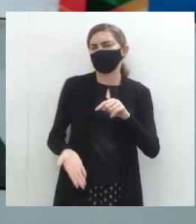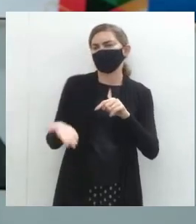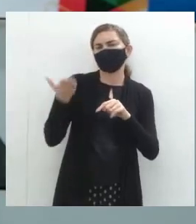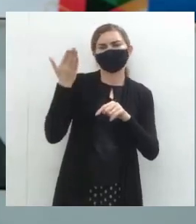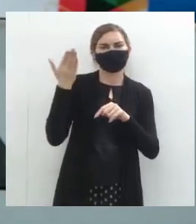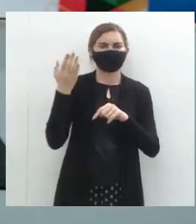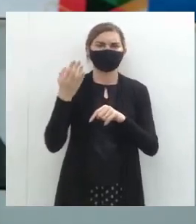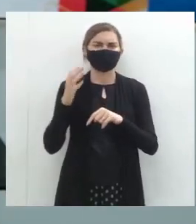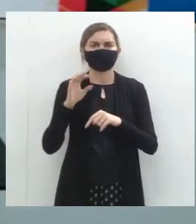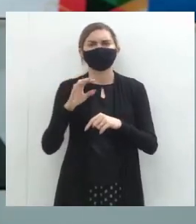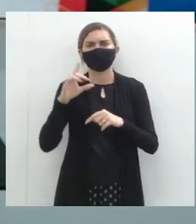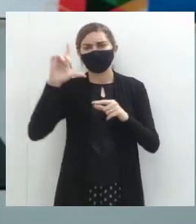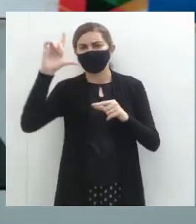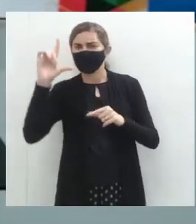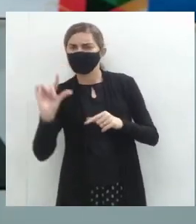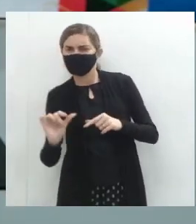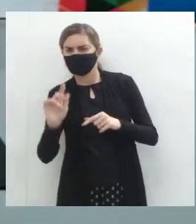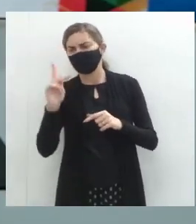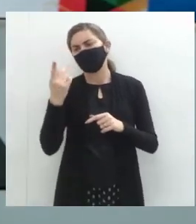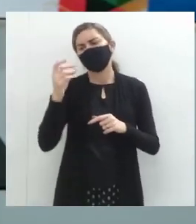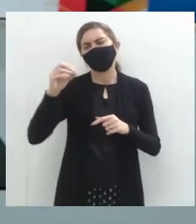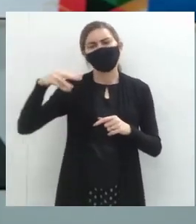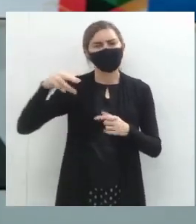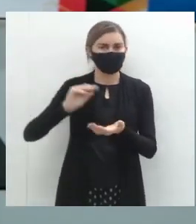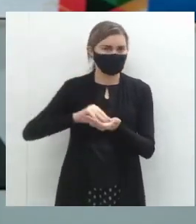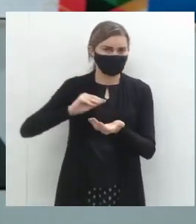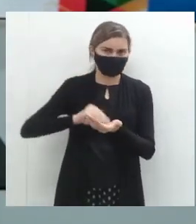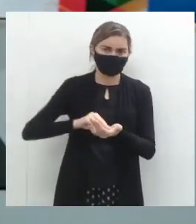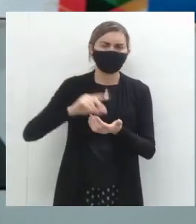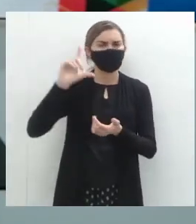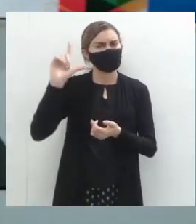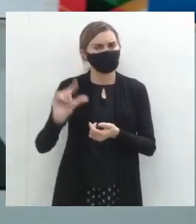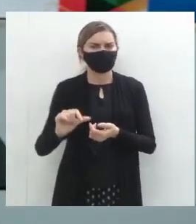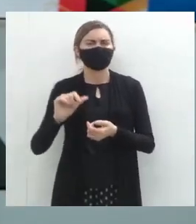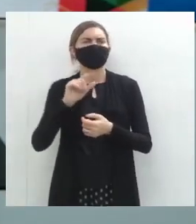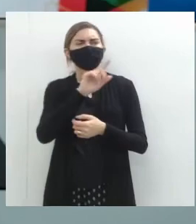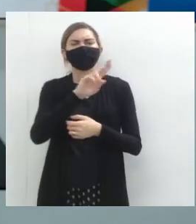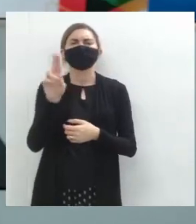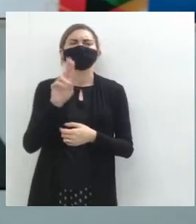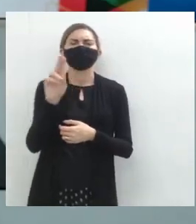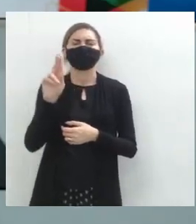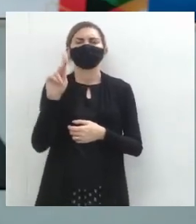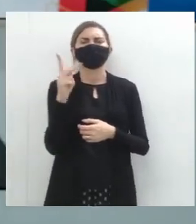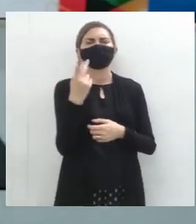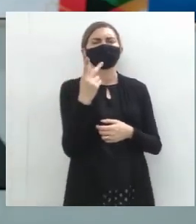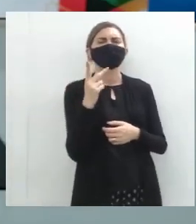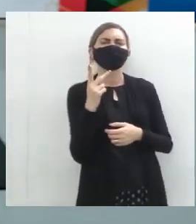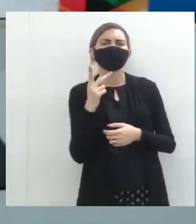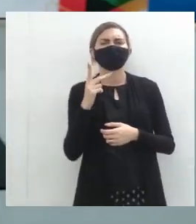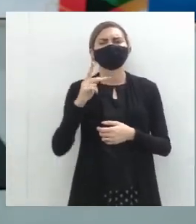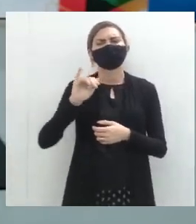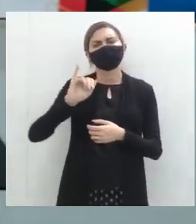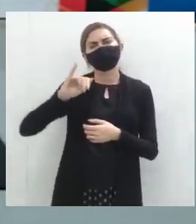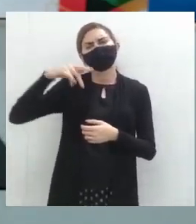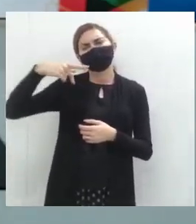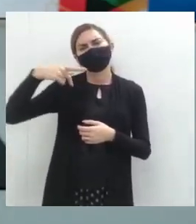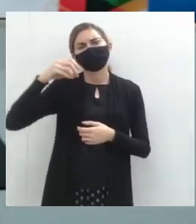tem menos hormônios desses, se você tem menos, você vai chamar exatamente isso aqui, presta atenção,